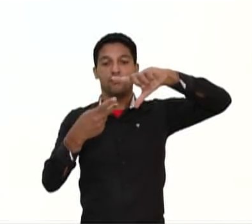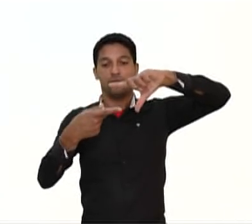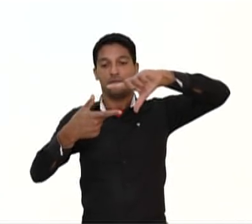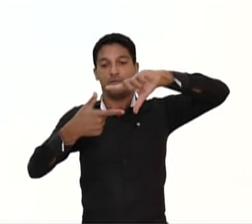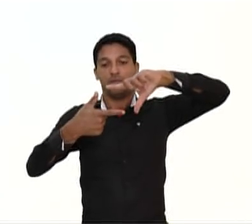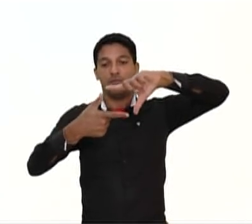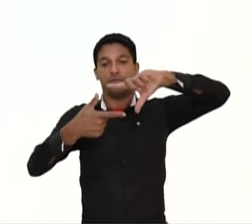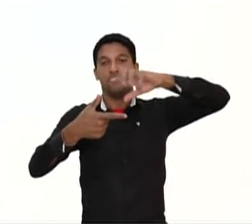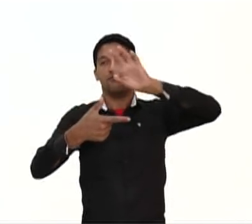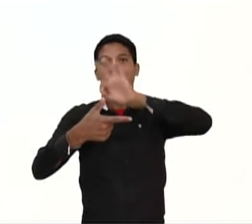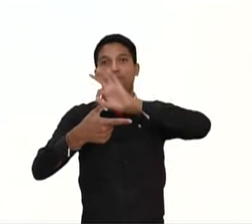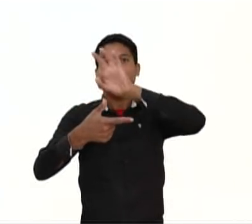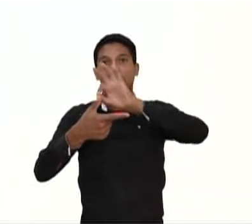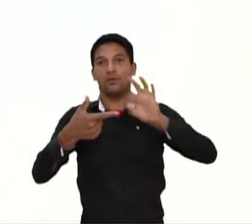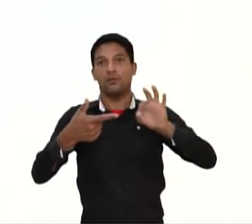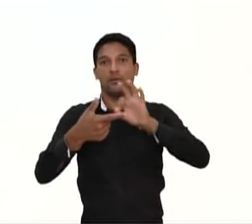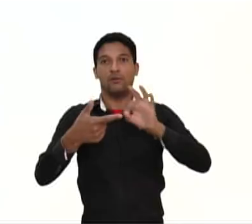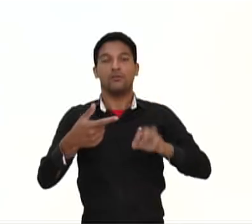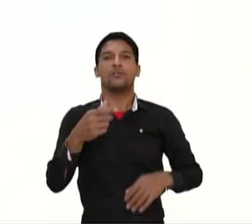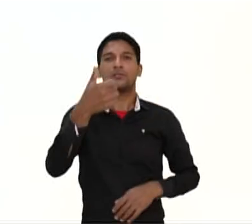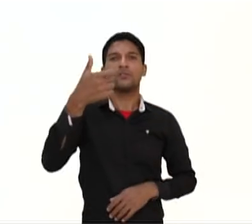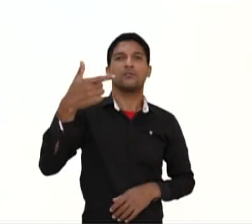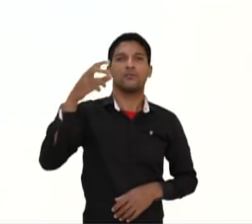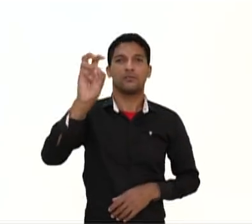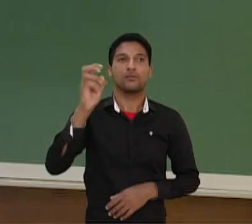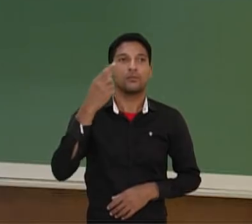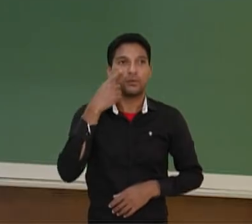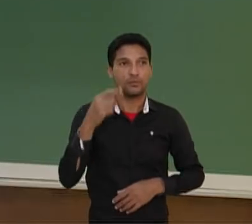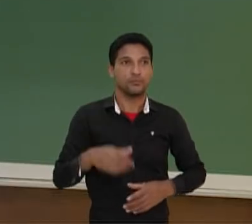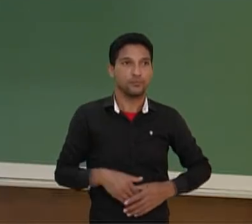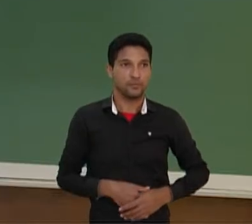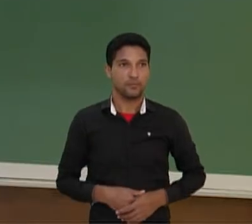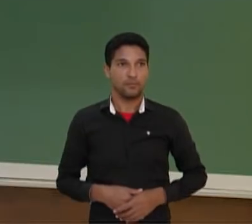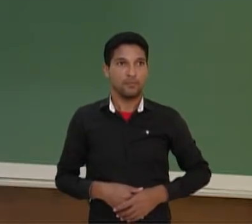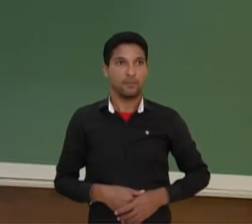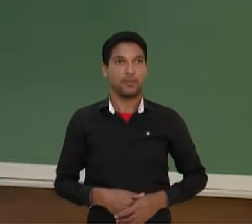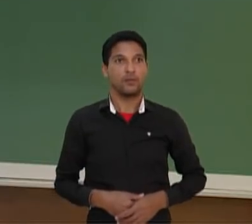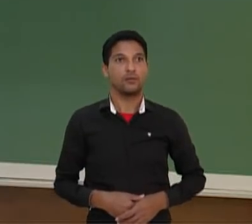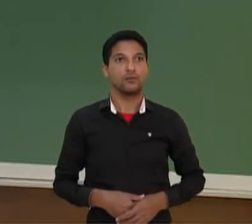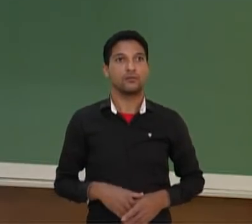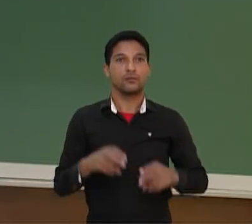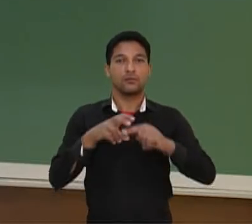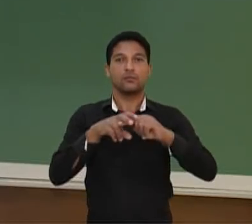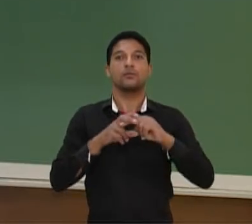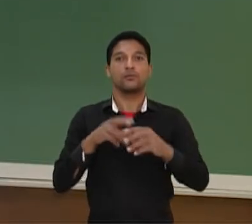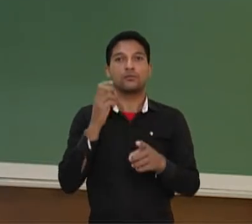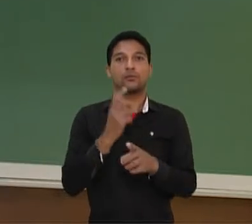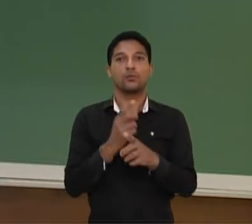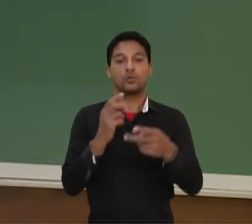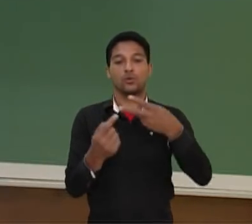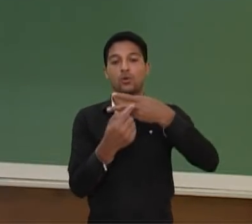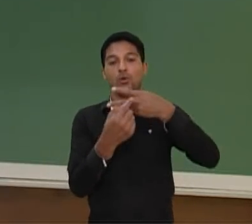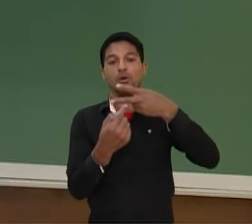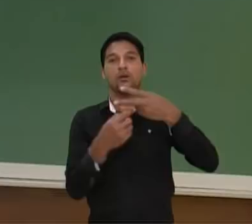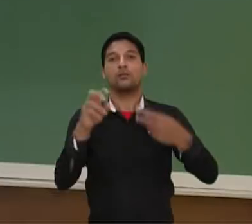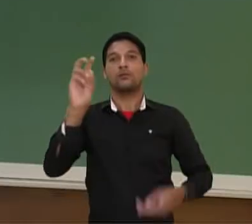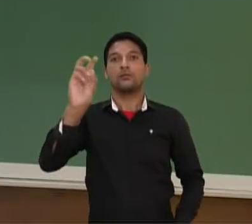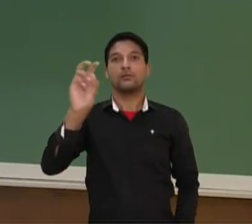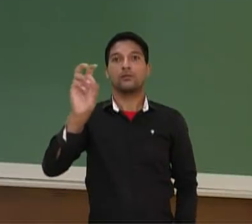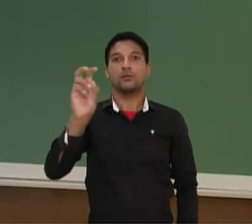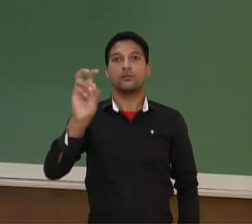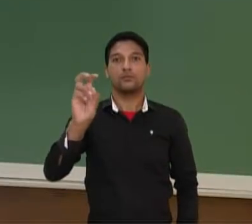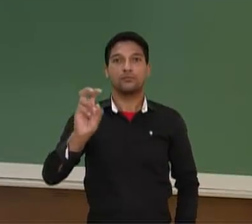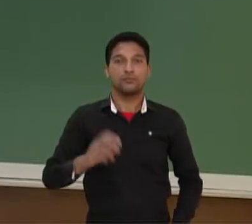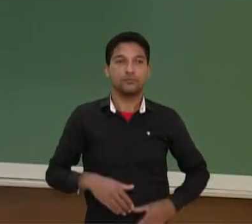E daí sobrou 110 lá, igual a gente fez ali no quadro. Então o outro ângulo é 55 graus. Beleza?